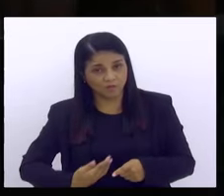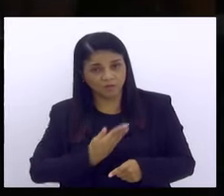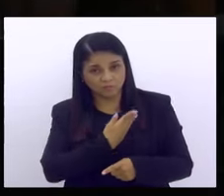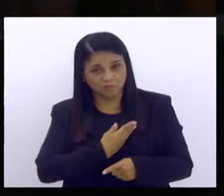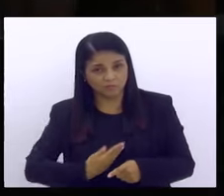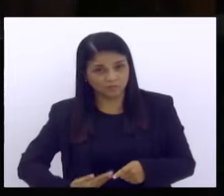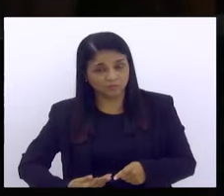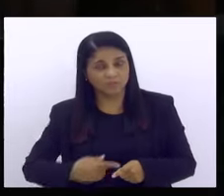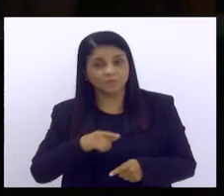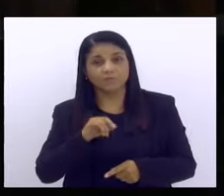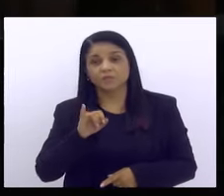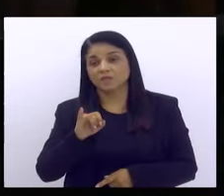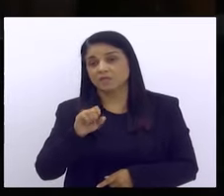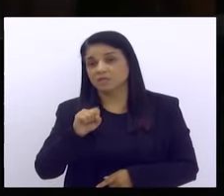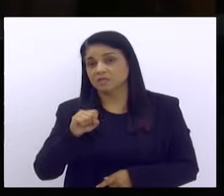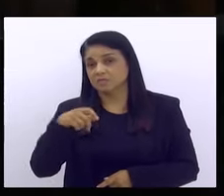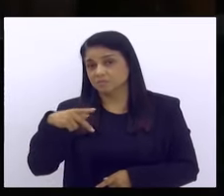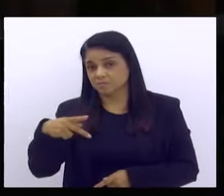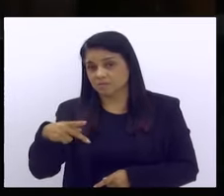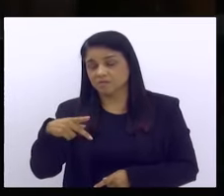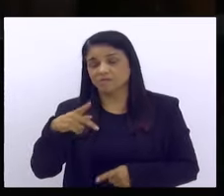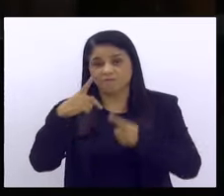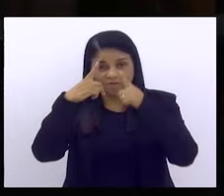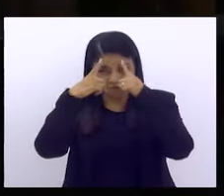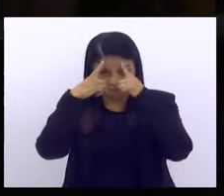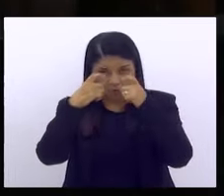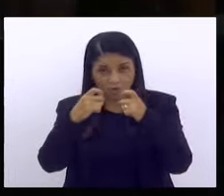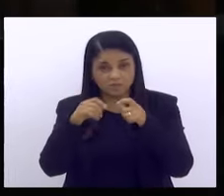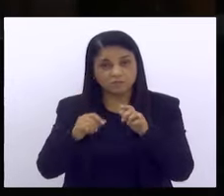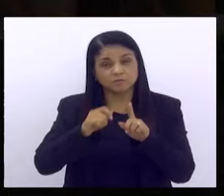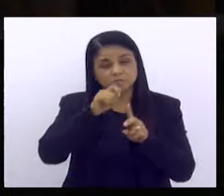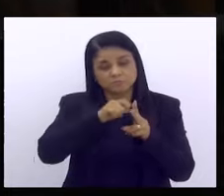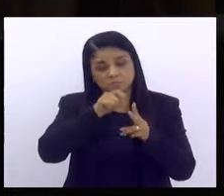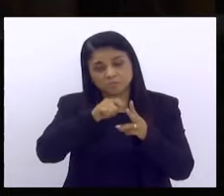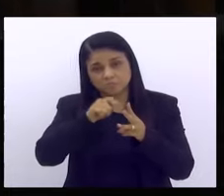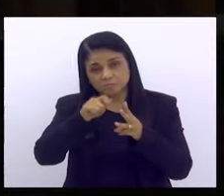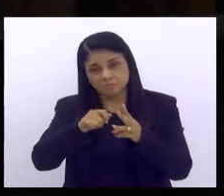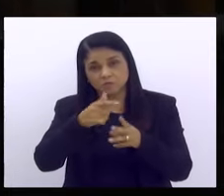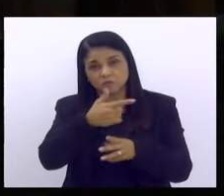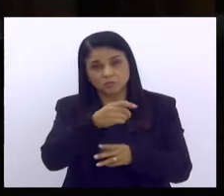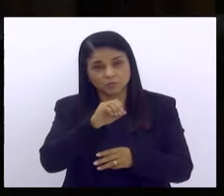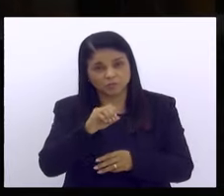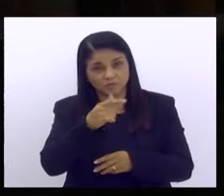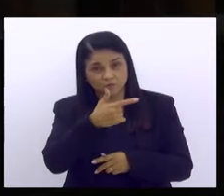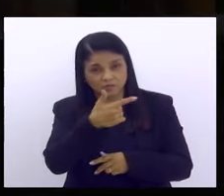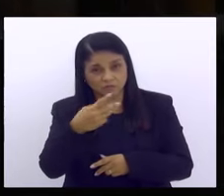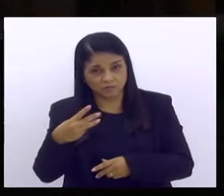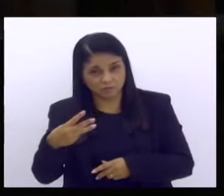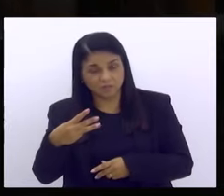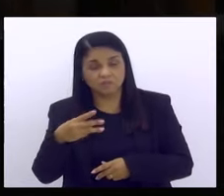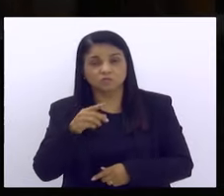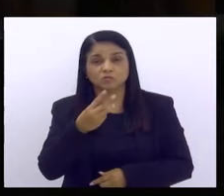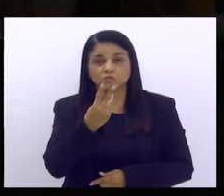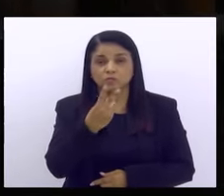letalidade violenta fez, só nos primeiros meses de 2023,